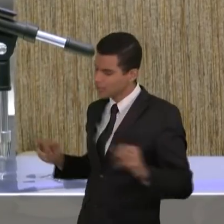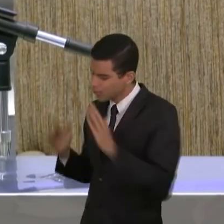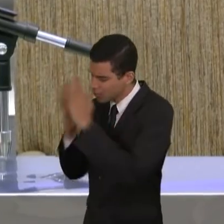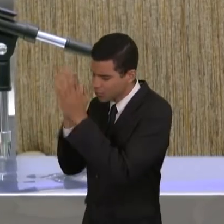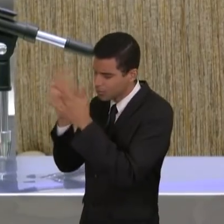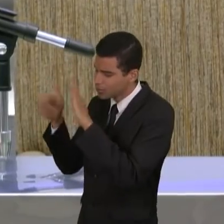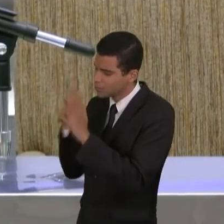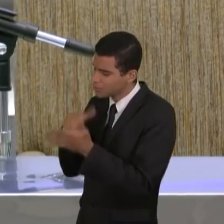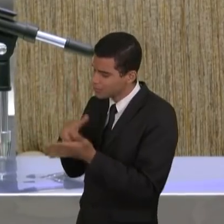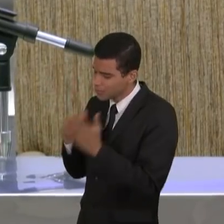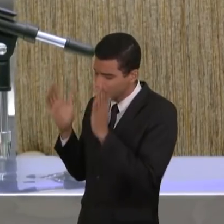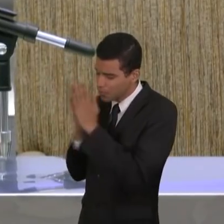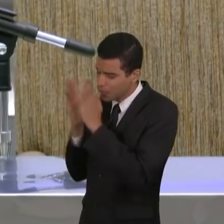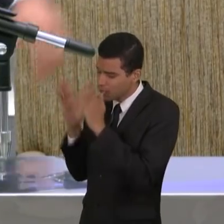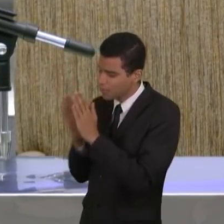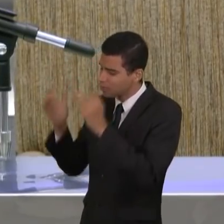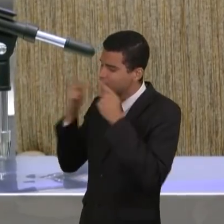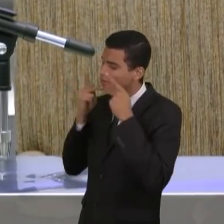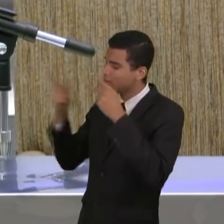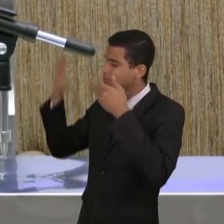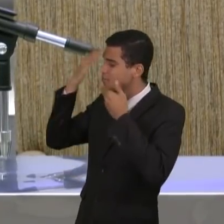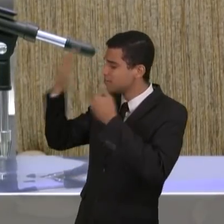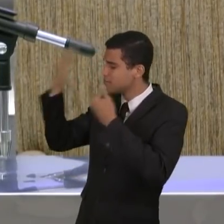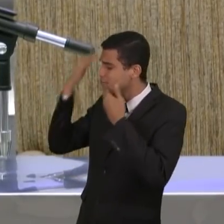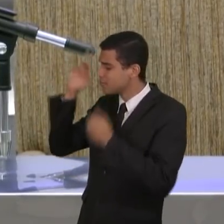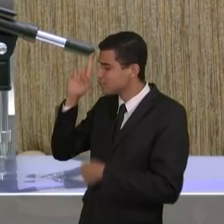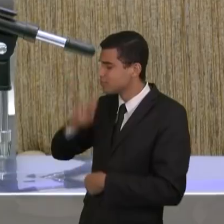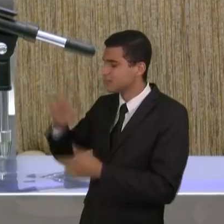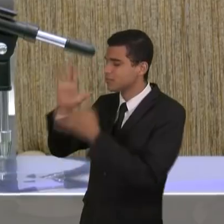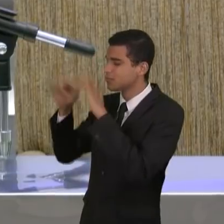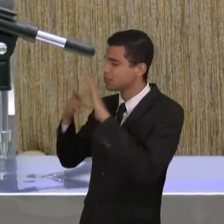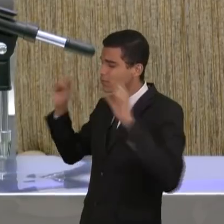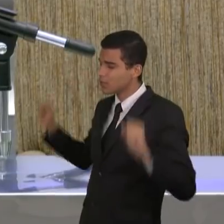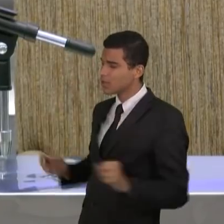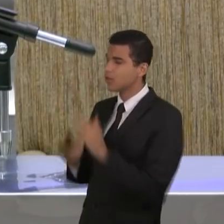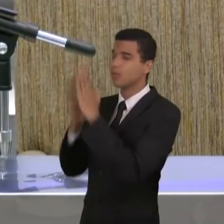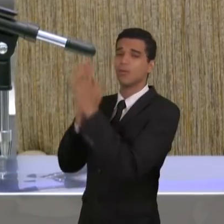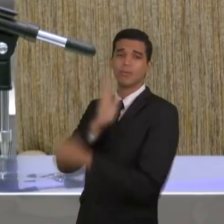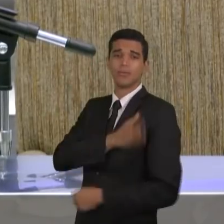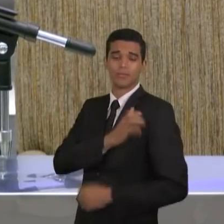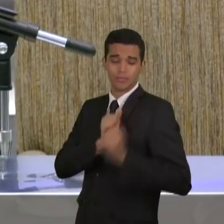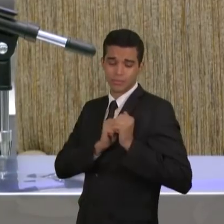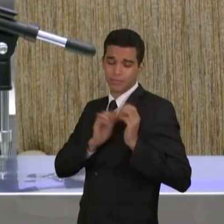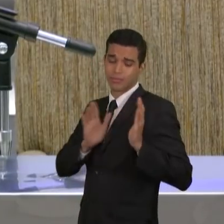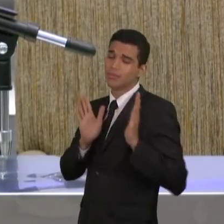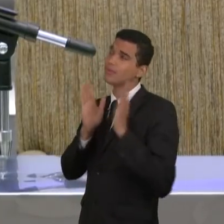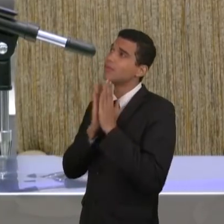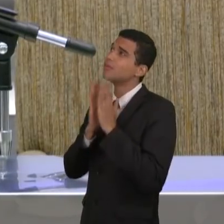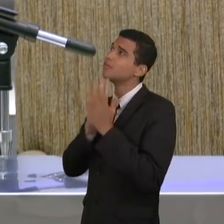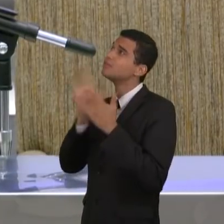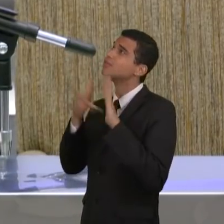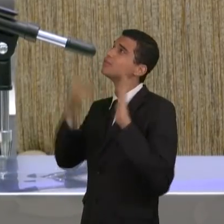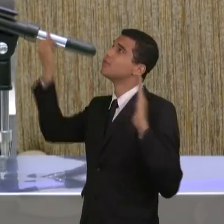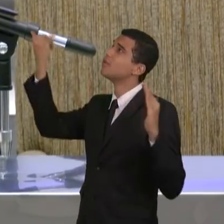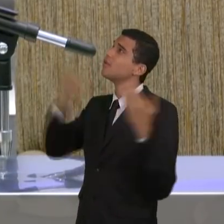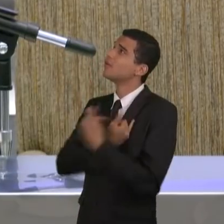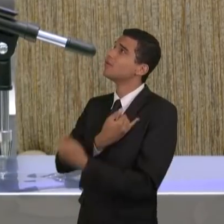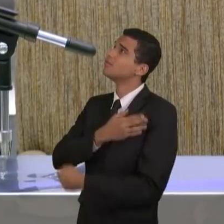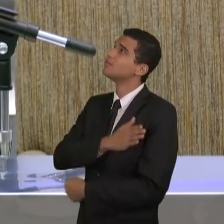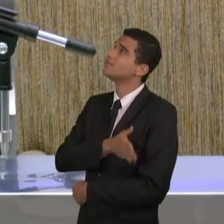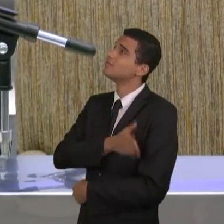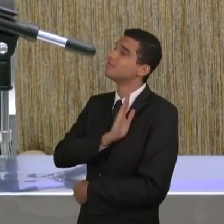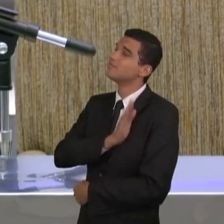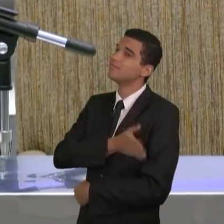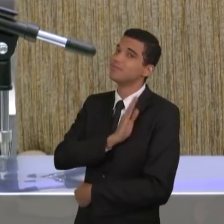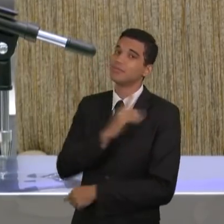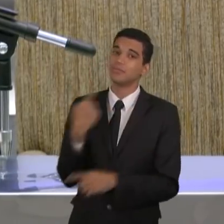nome de Jesus Aqui Esta Noite Abre o teu coração recente Jesus dizendo eu estou no comando